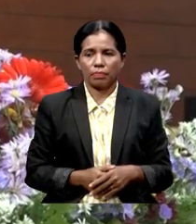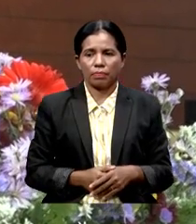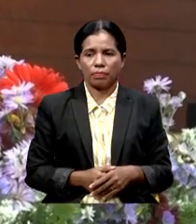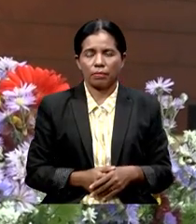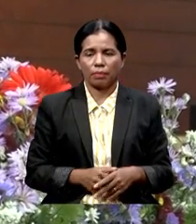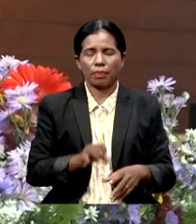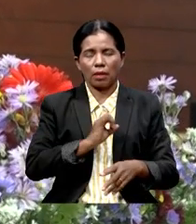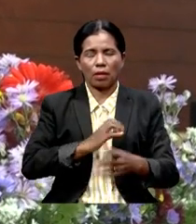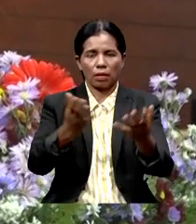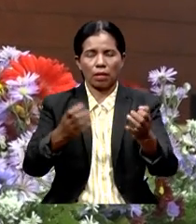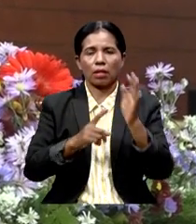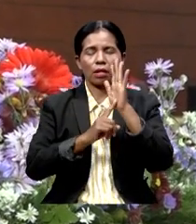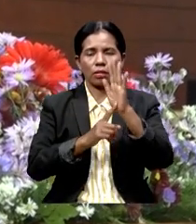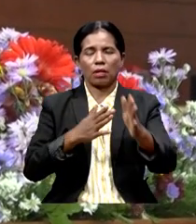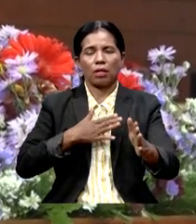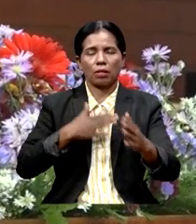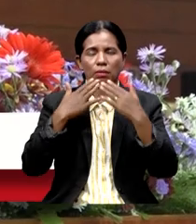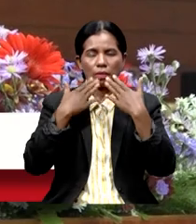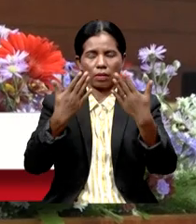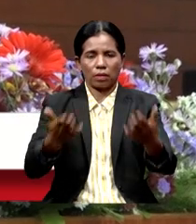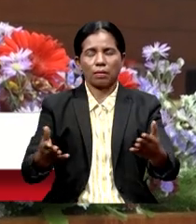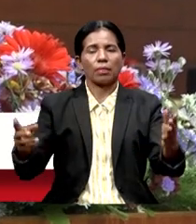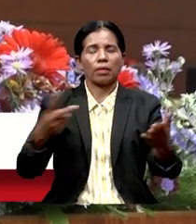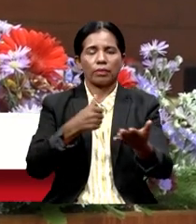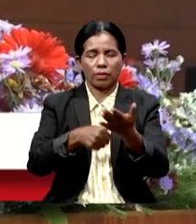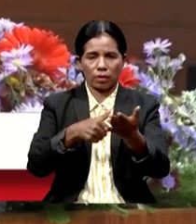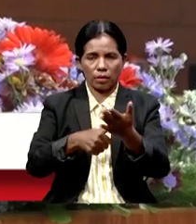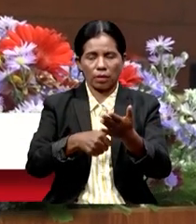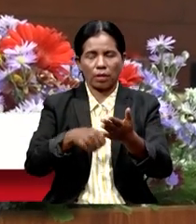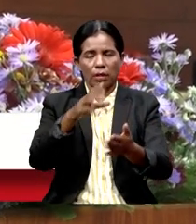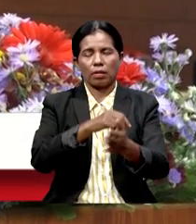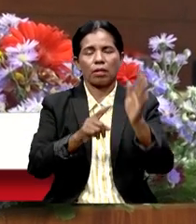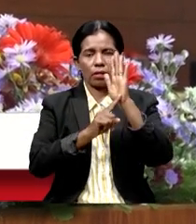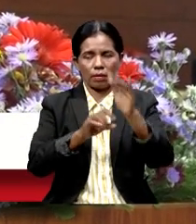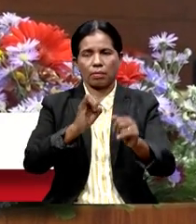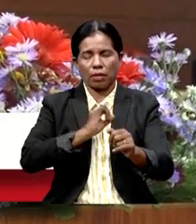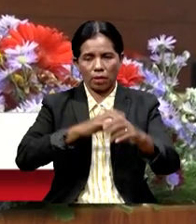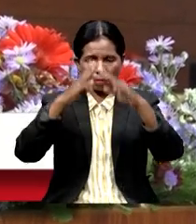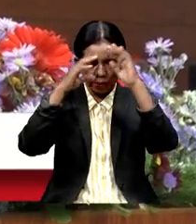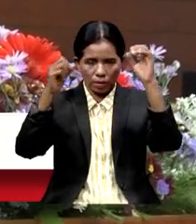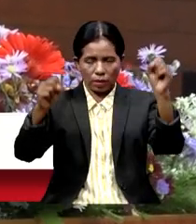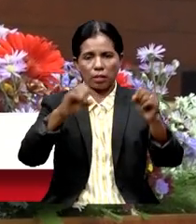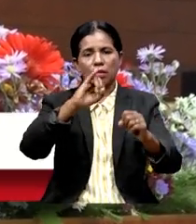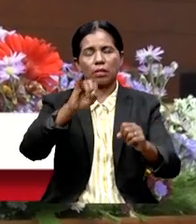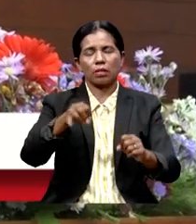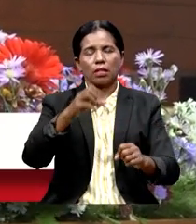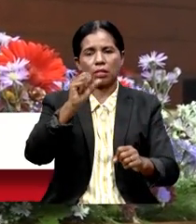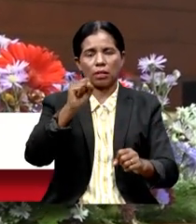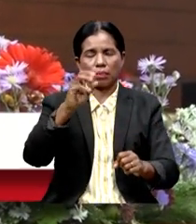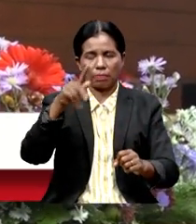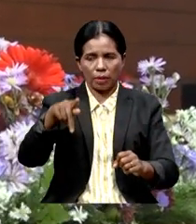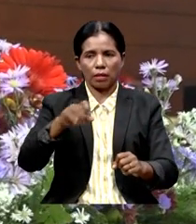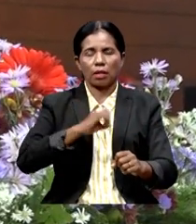Hau hakara kato hauni agradecimento wa imba convite nebe sua excelência ato omai hau. Presidente Xi Jinping, ato halo